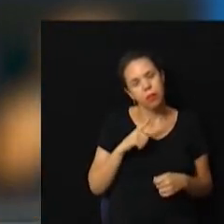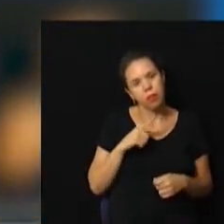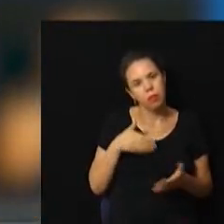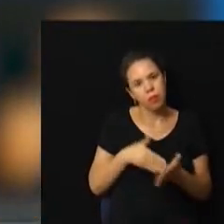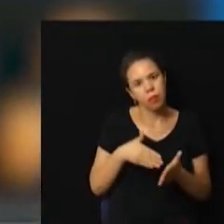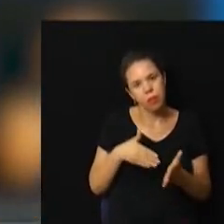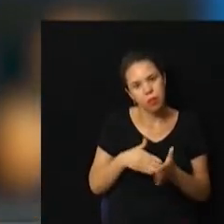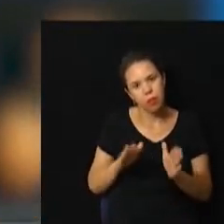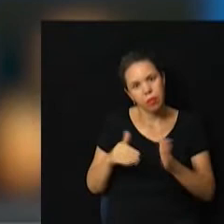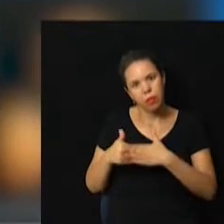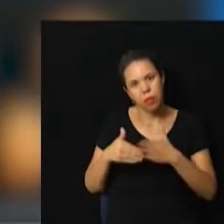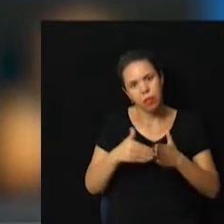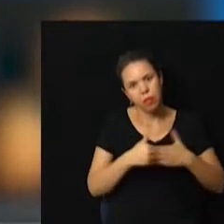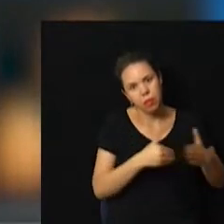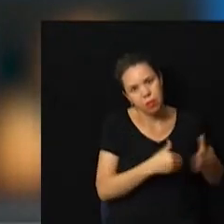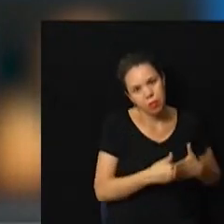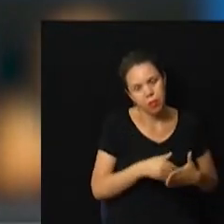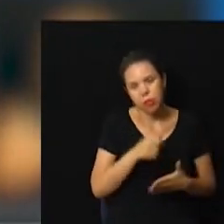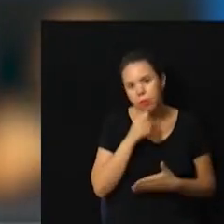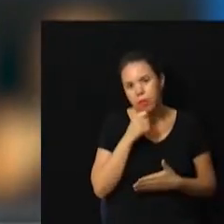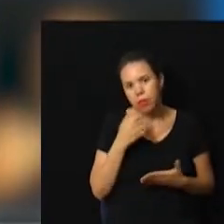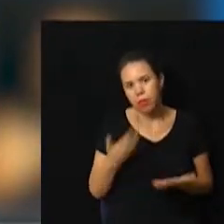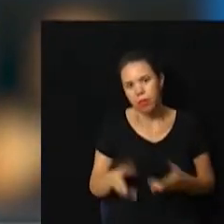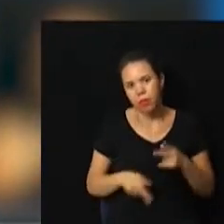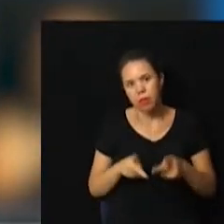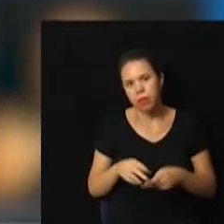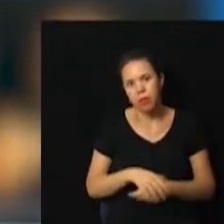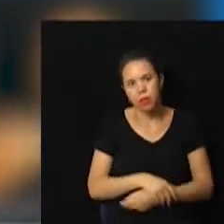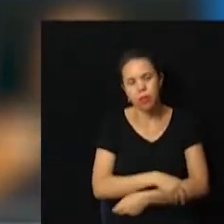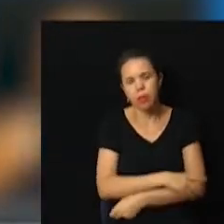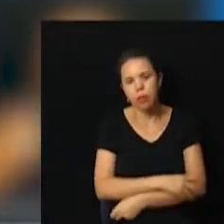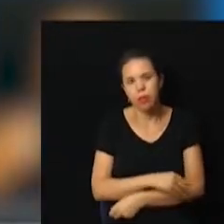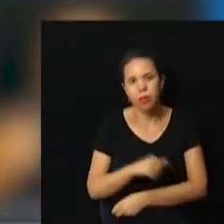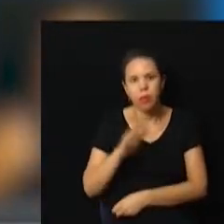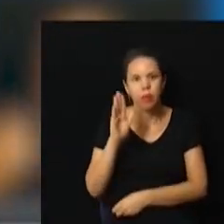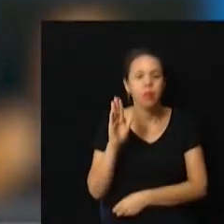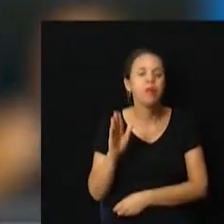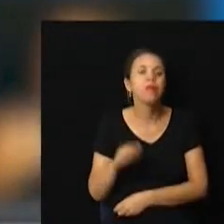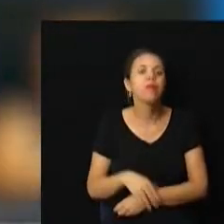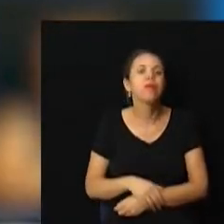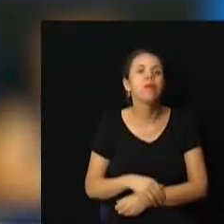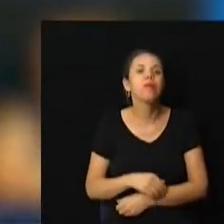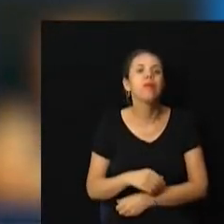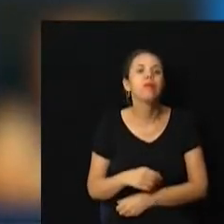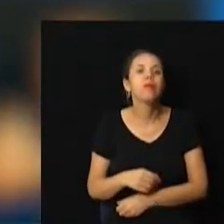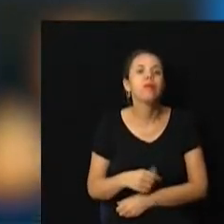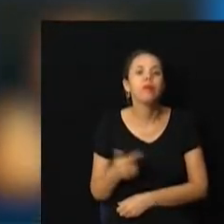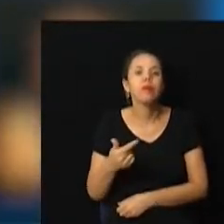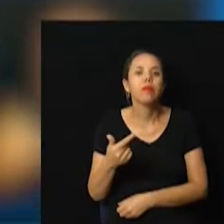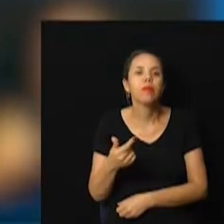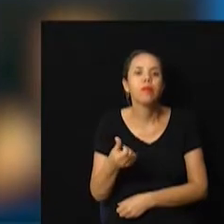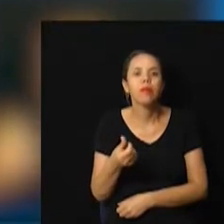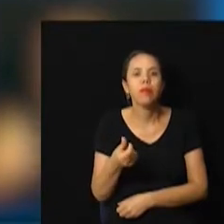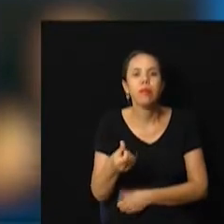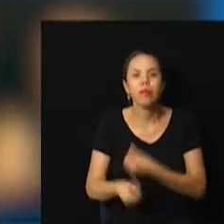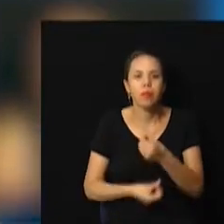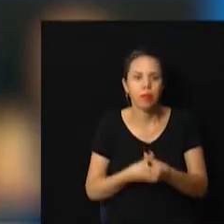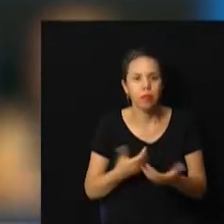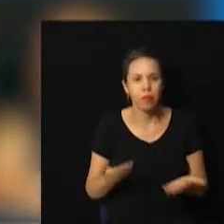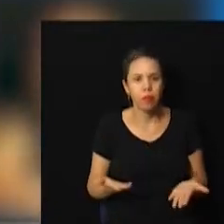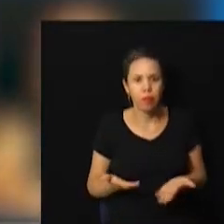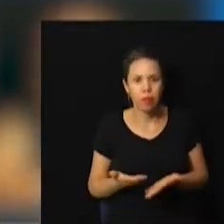tivemos mais restrição de circulação da população e um pouco mais de liberalidade a partir do segundo